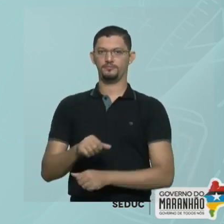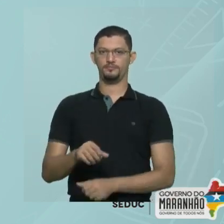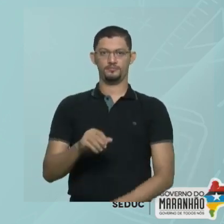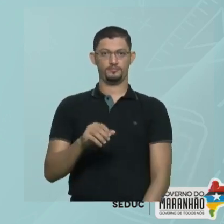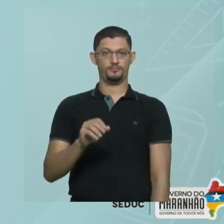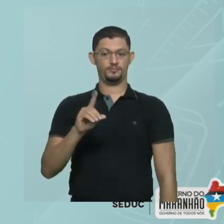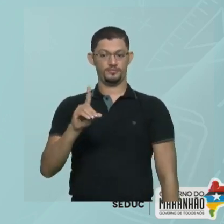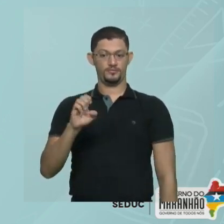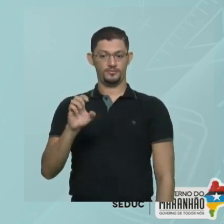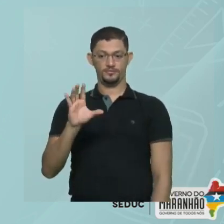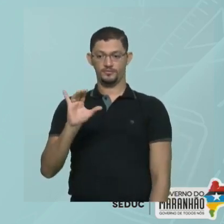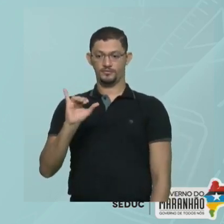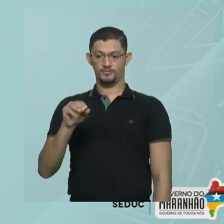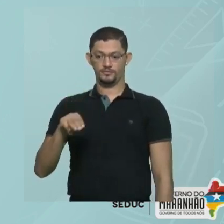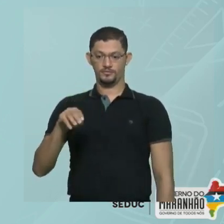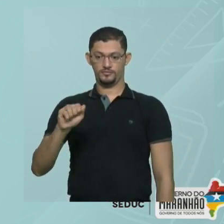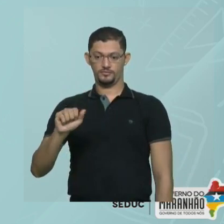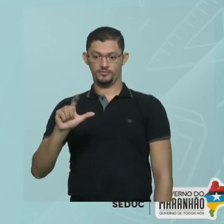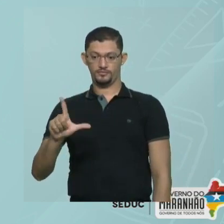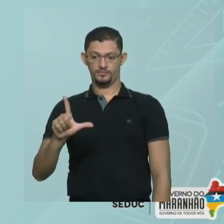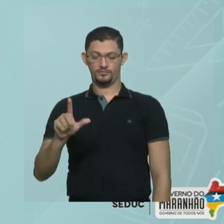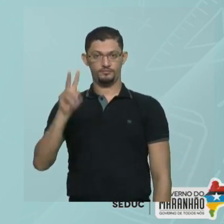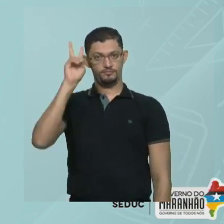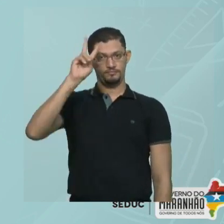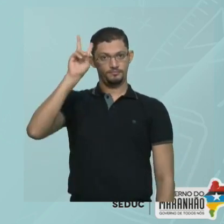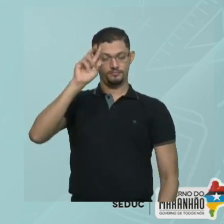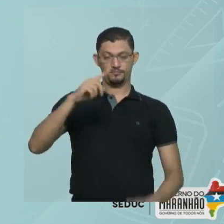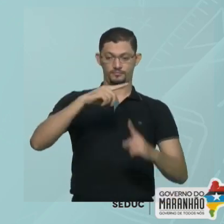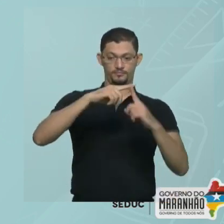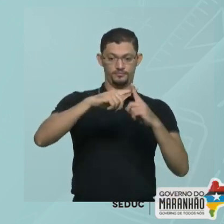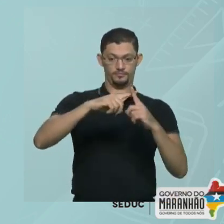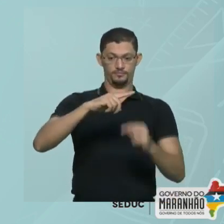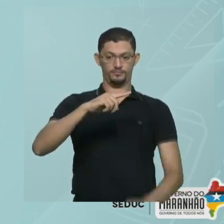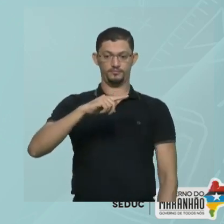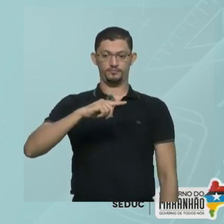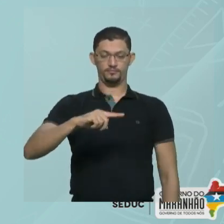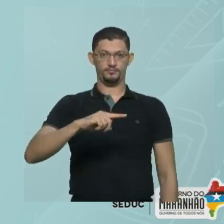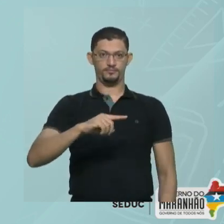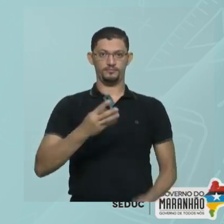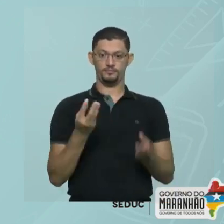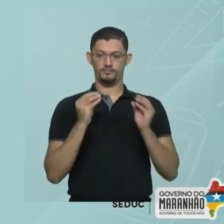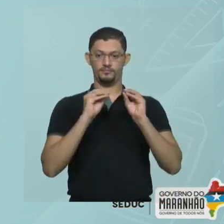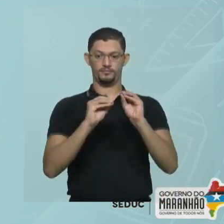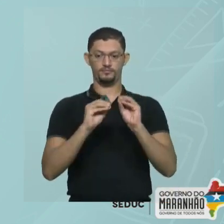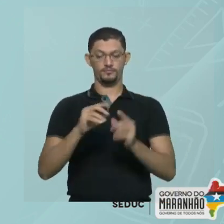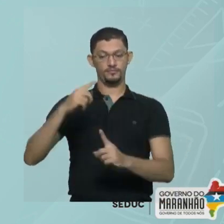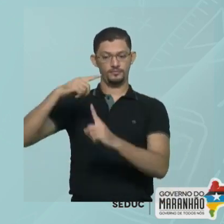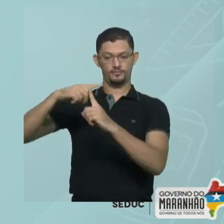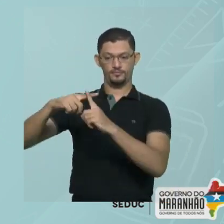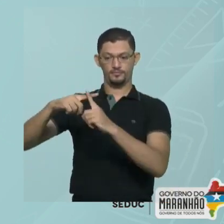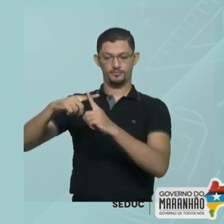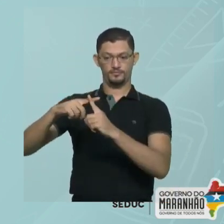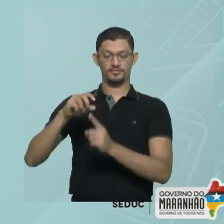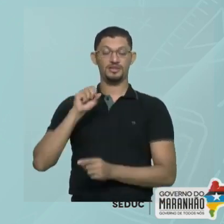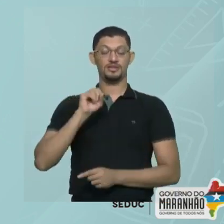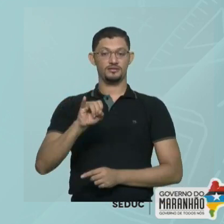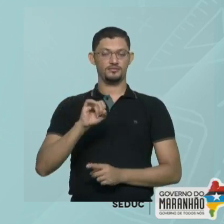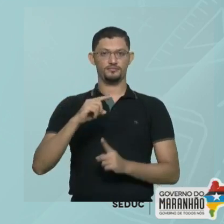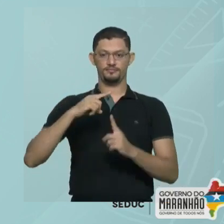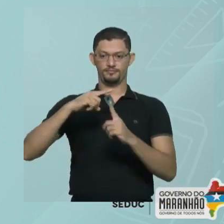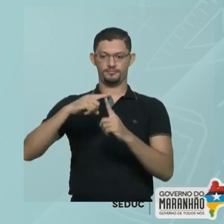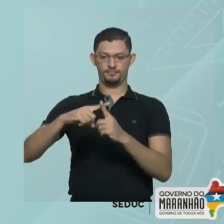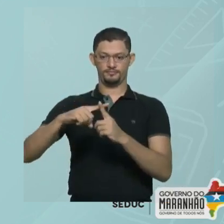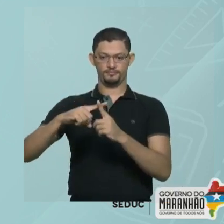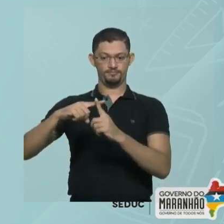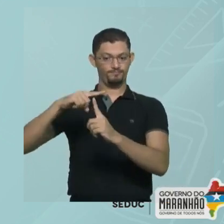decimal. Lembrando o seguinte, eu tenho o sinal de mais e o de menos. Acréscimo é aumentar. Se é aumentar, eu vou